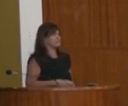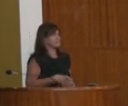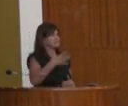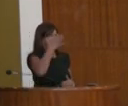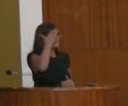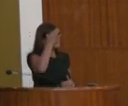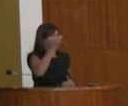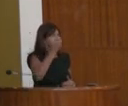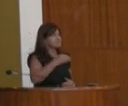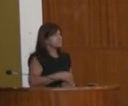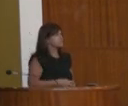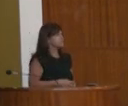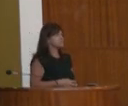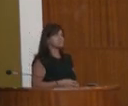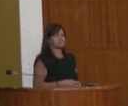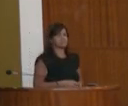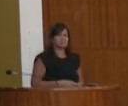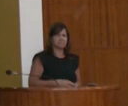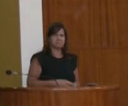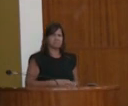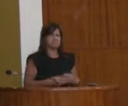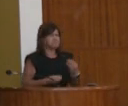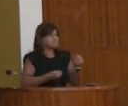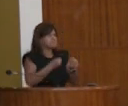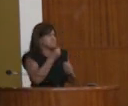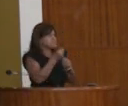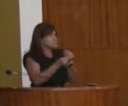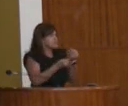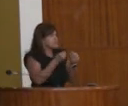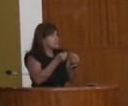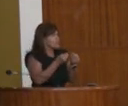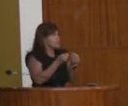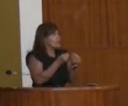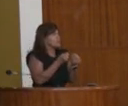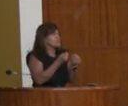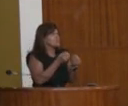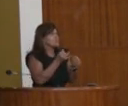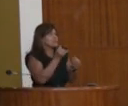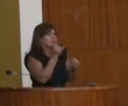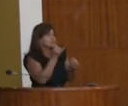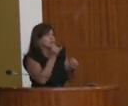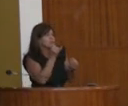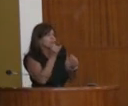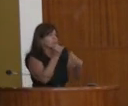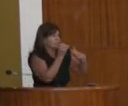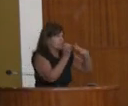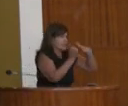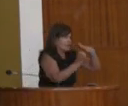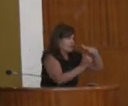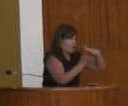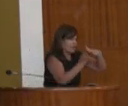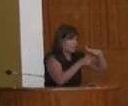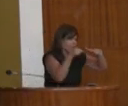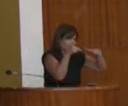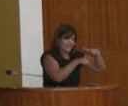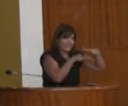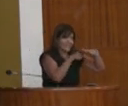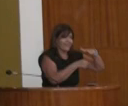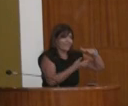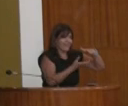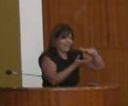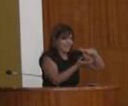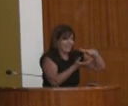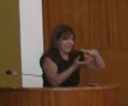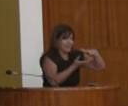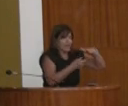Vou repetir. Vamos lá. O que se deve fazer para que não haja esse descompasso entre o que a empresa quer